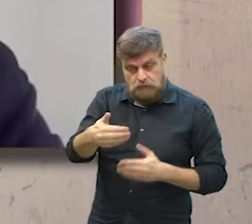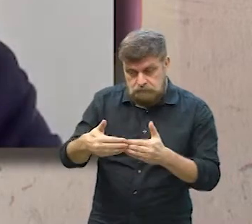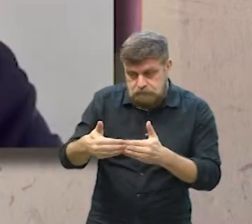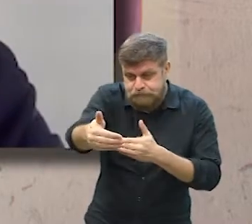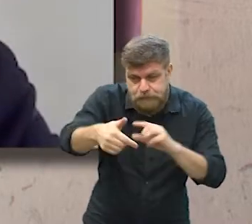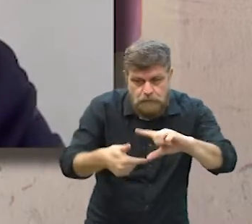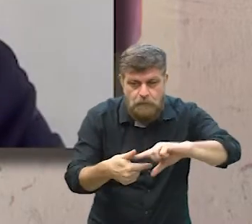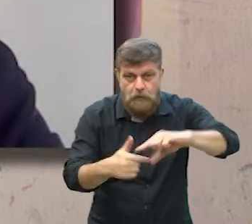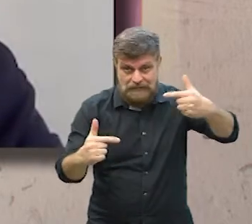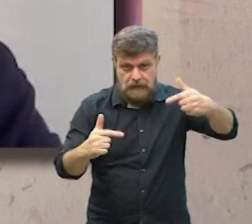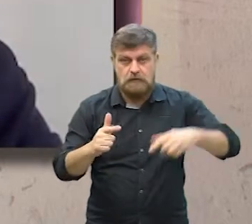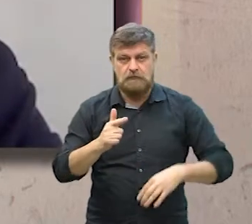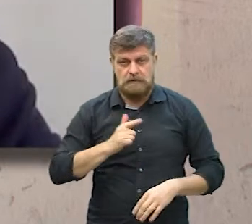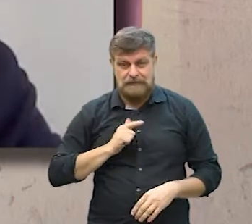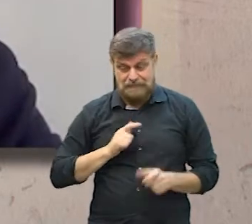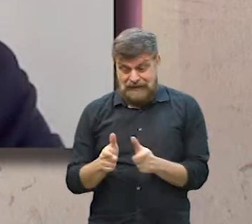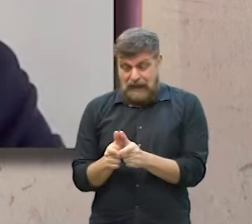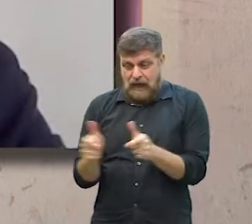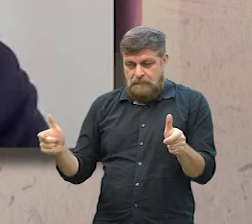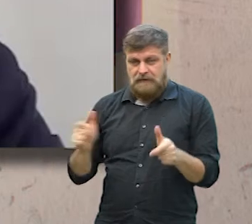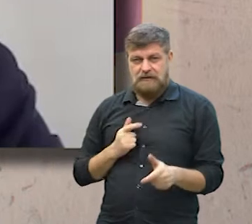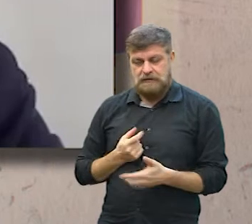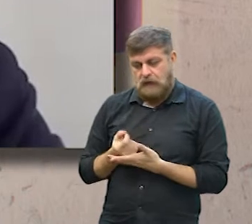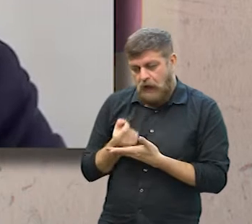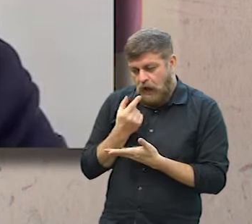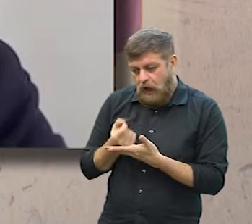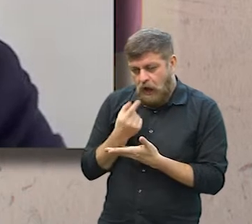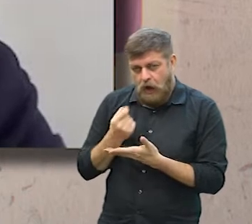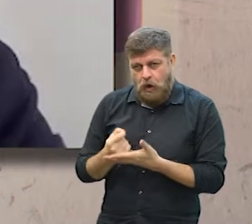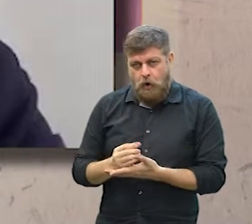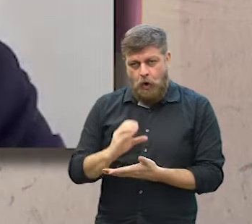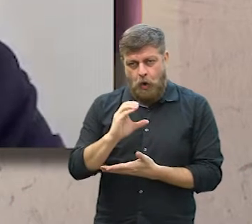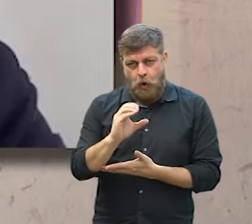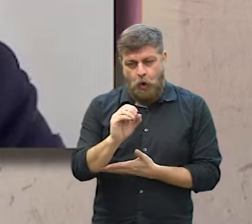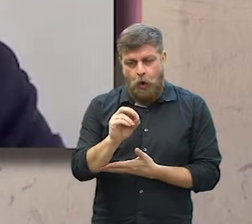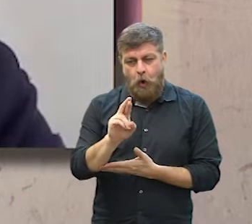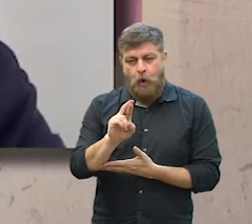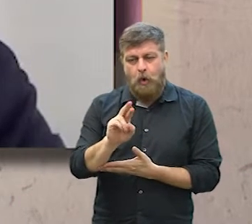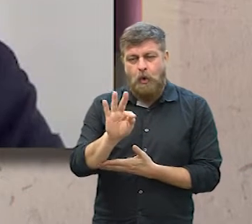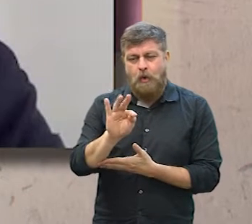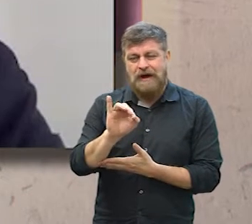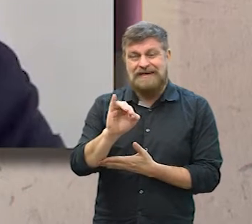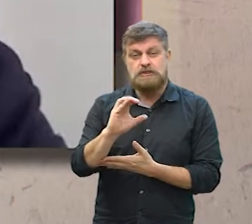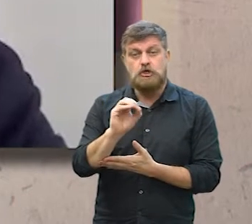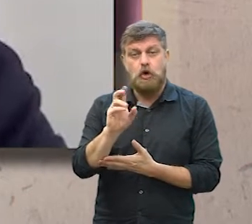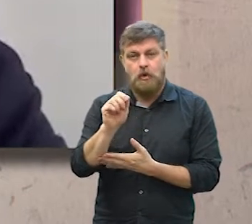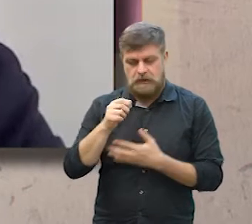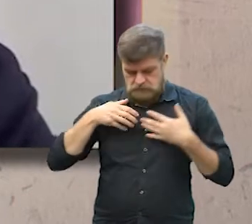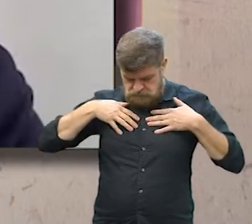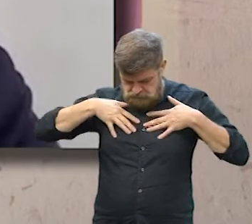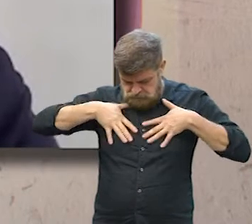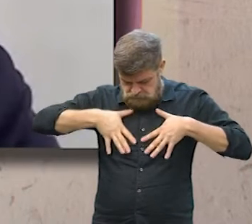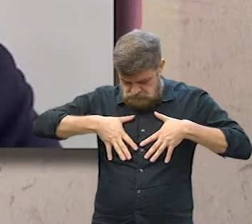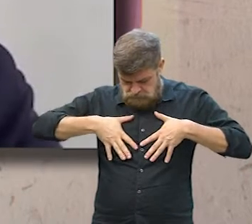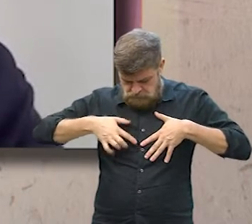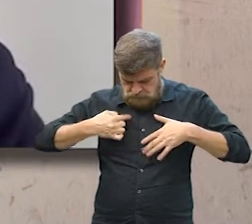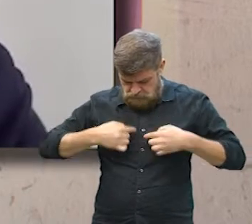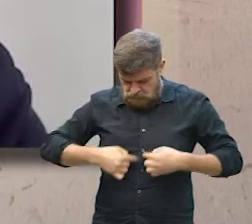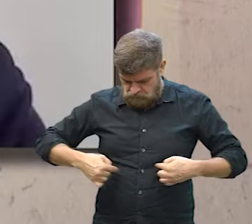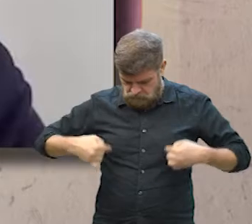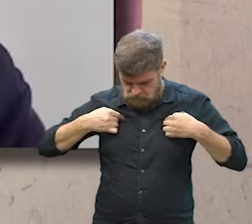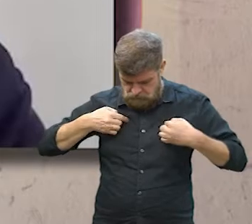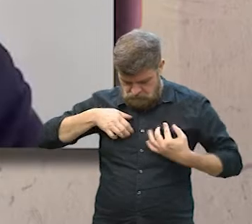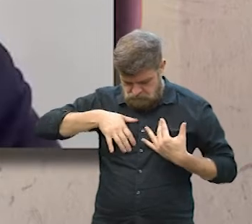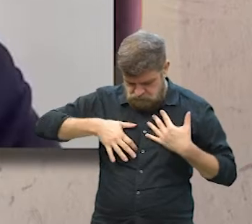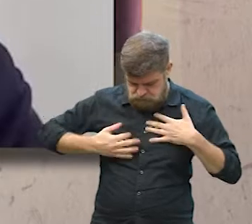lançados recentemente, desenvolvidos recentemente, mas para a grande maioria, o corticoide inalado, justamente para ele agir só na via aérea, onde ele precisa